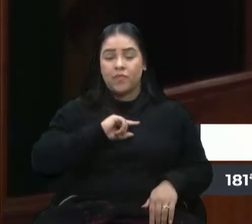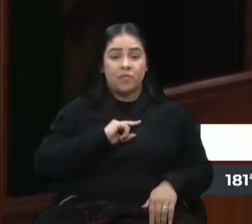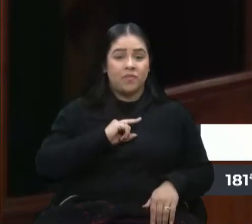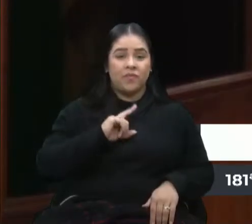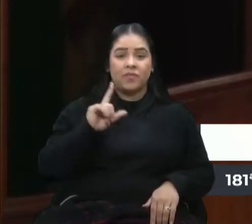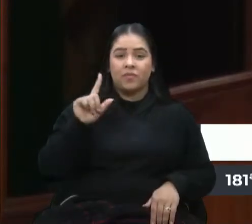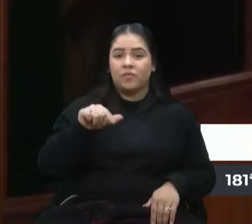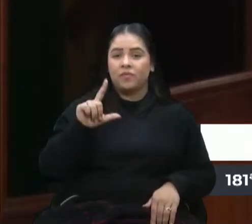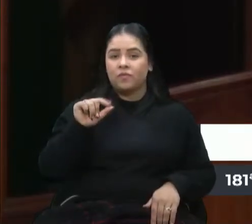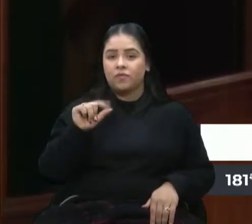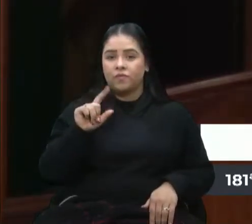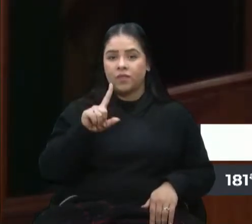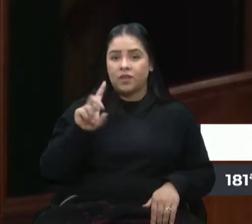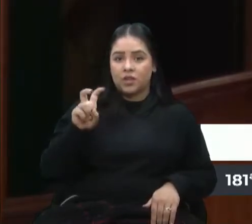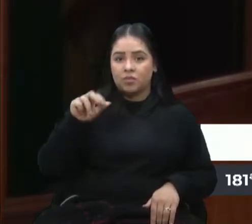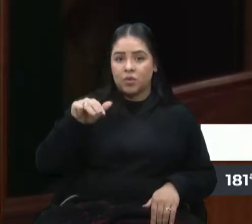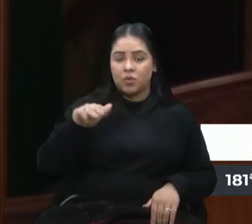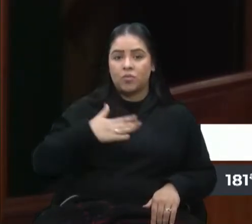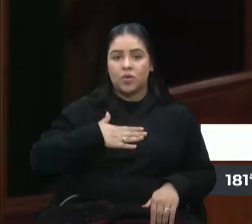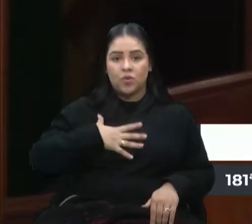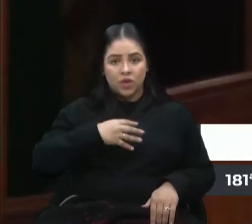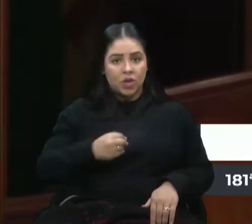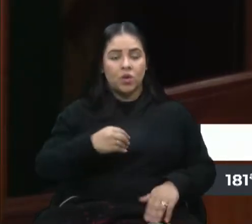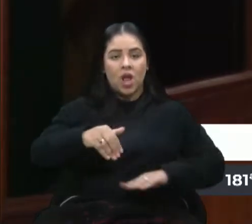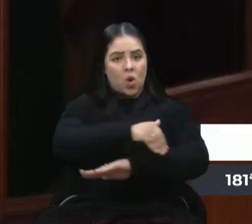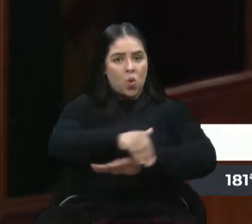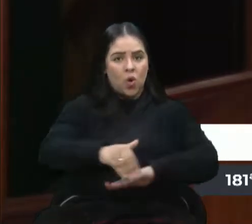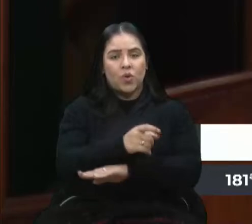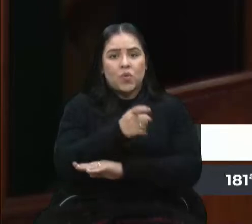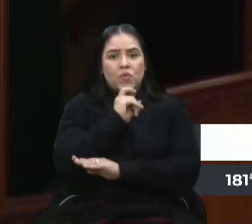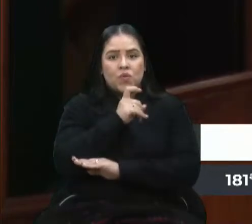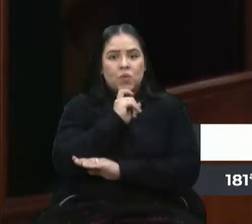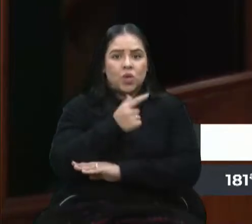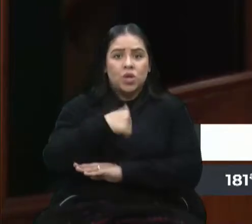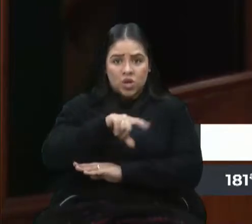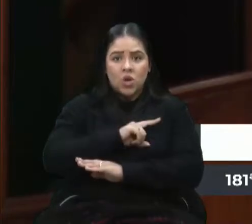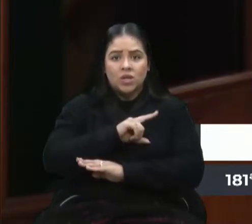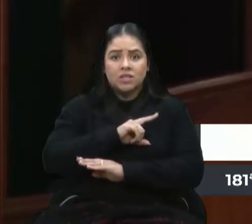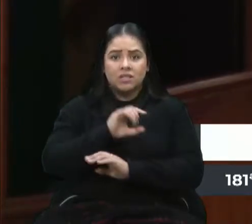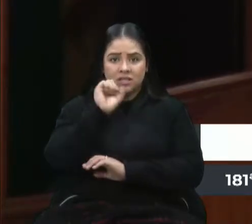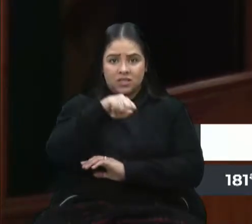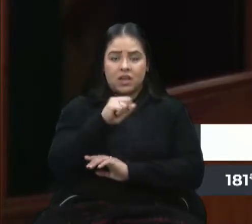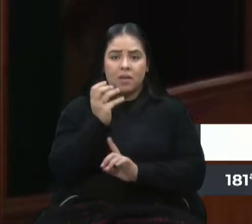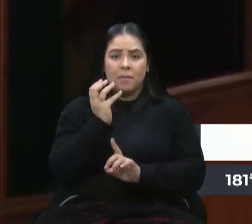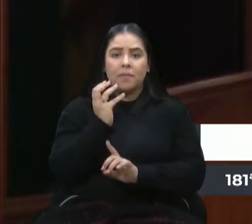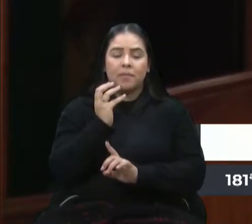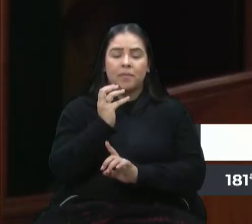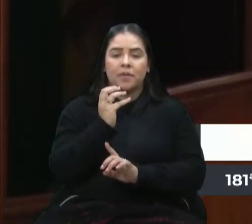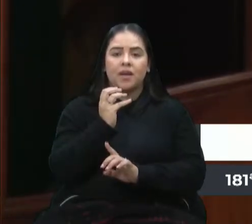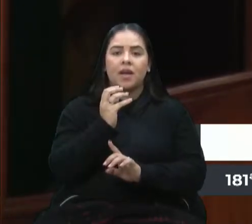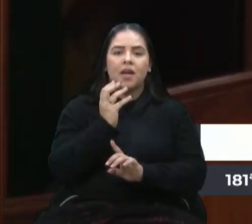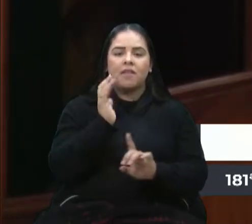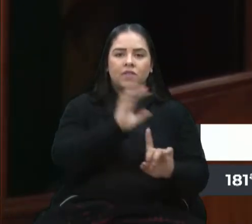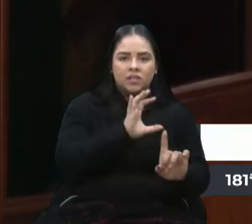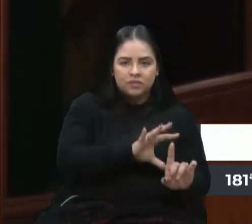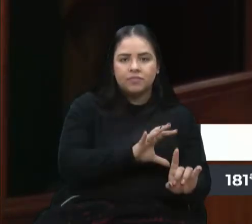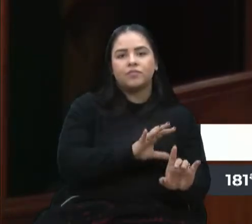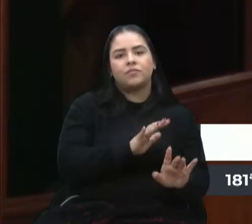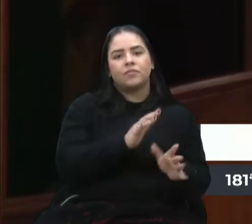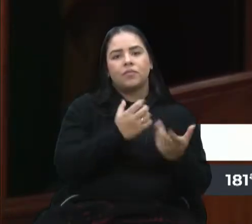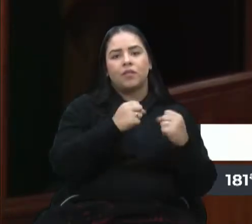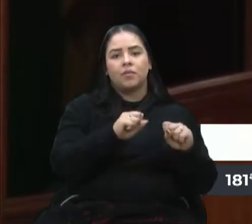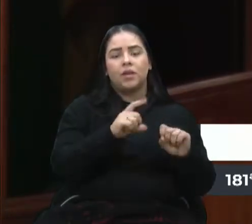10, 15 minutos, o meu filho está na rua, está no frio, está no... E nós pressionamos, sim, a secretária de Educação para que fizesse essa conversa